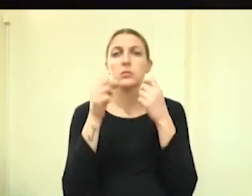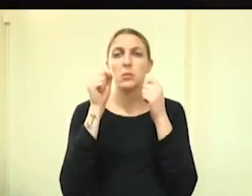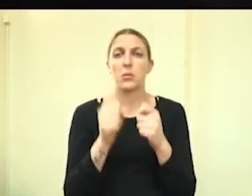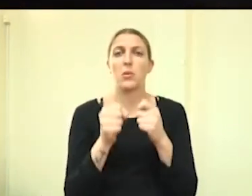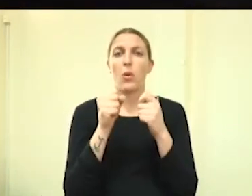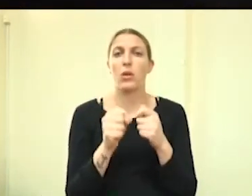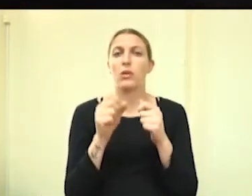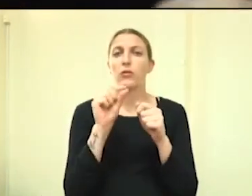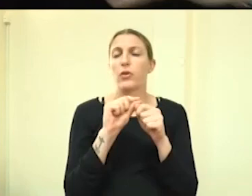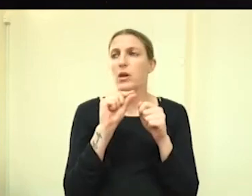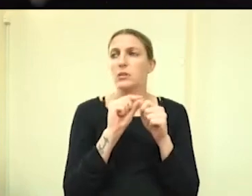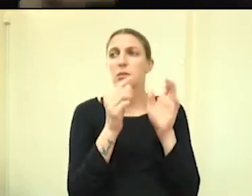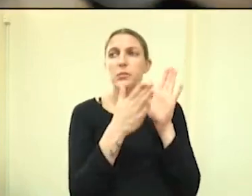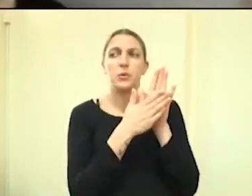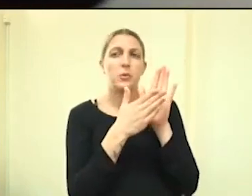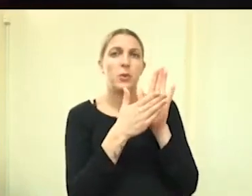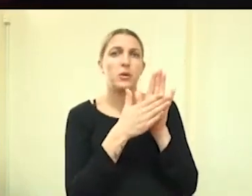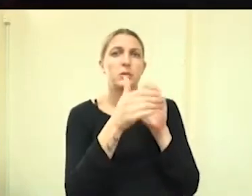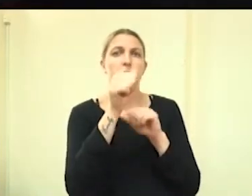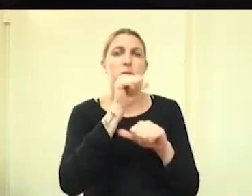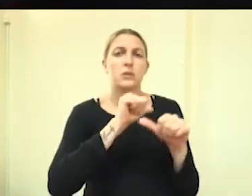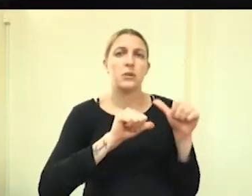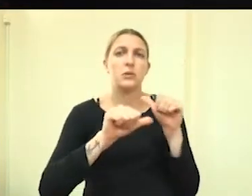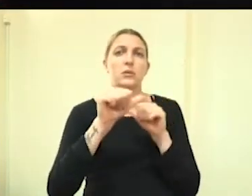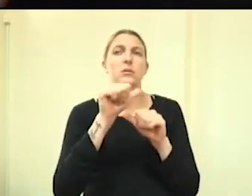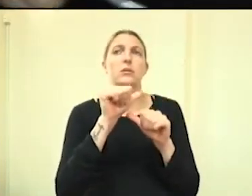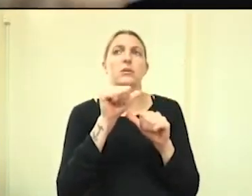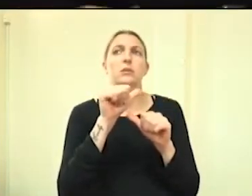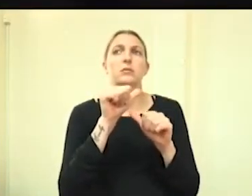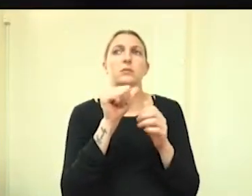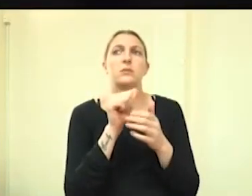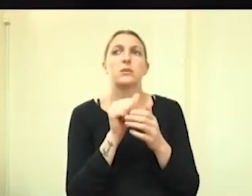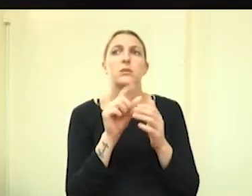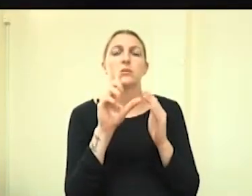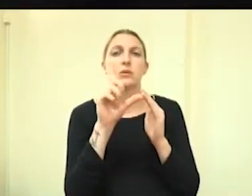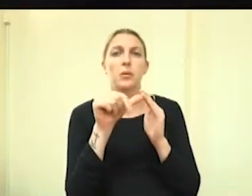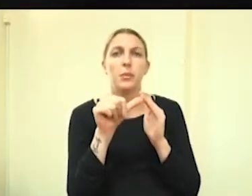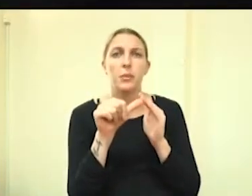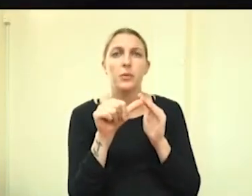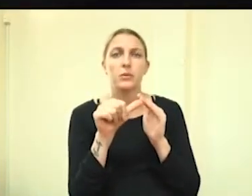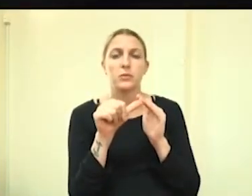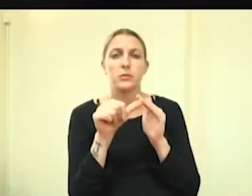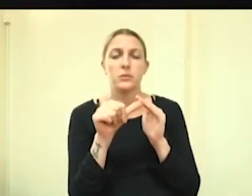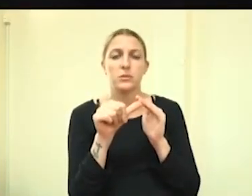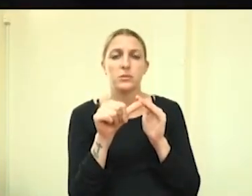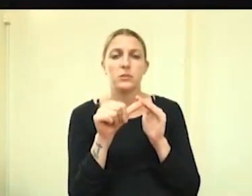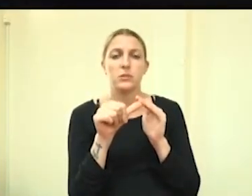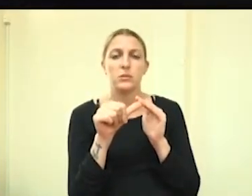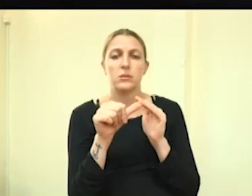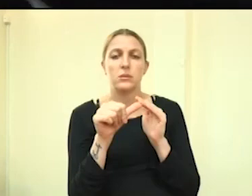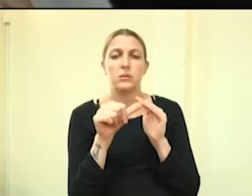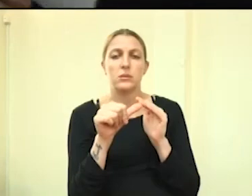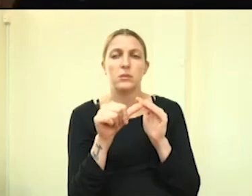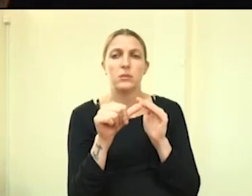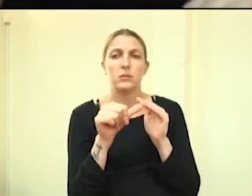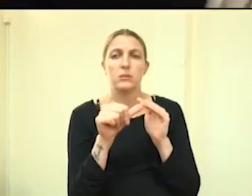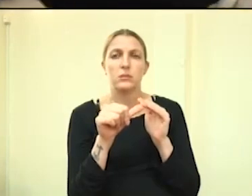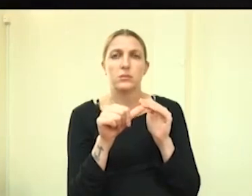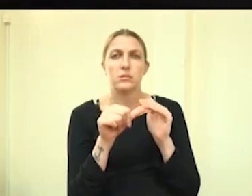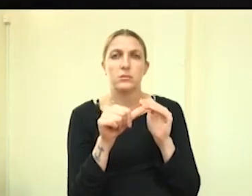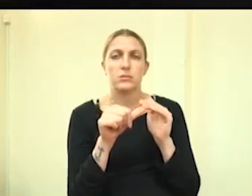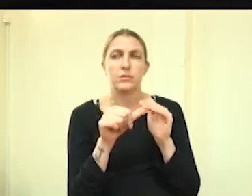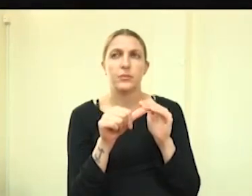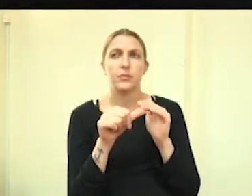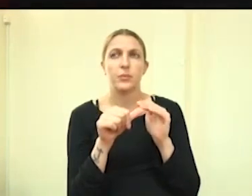uma proposição de alteração e depois só ratificamos em plenário para alterar a data dessa sessão de segunda-feira, porque muitos vereadores vão